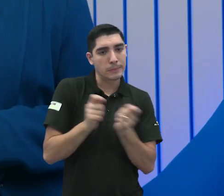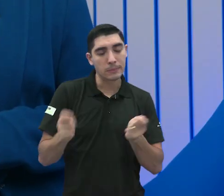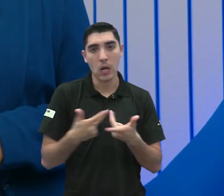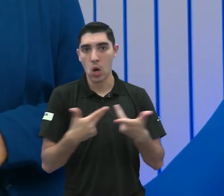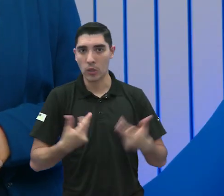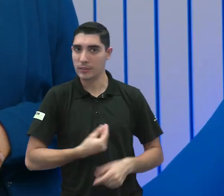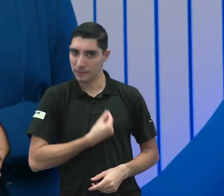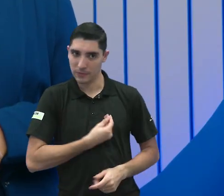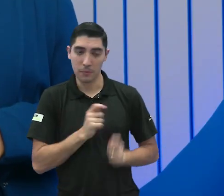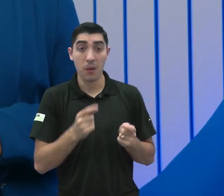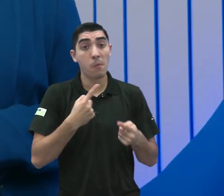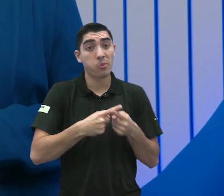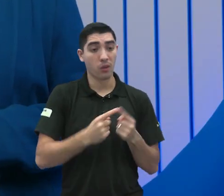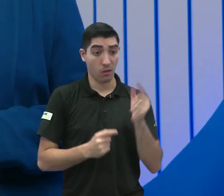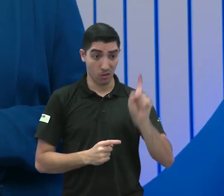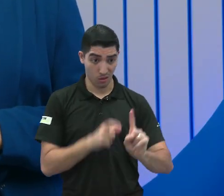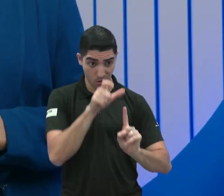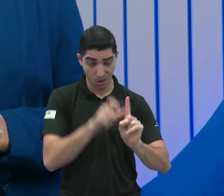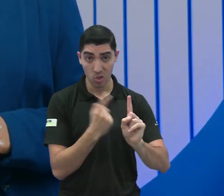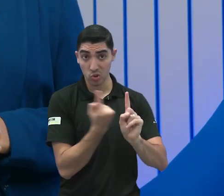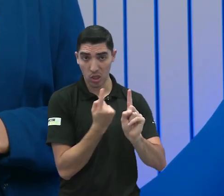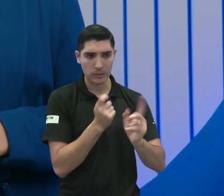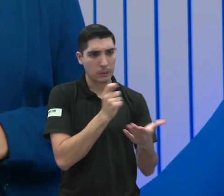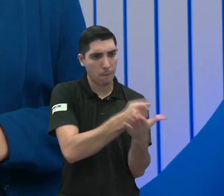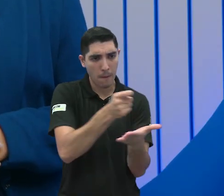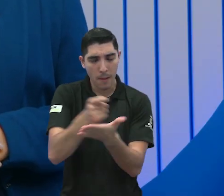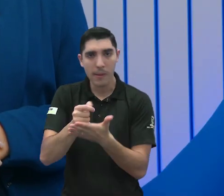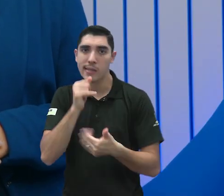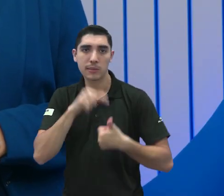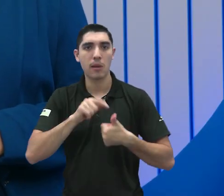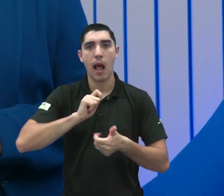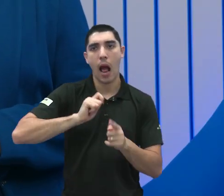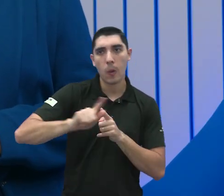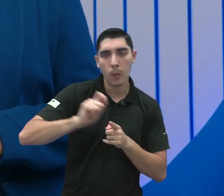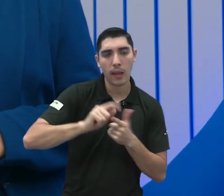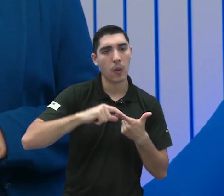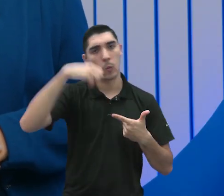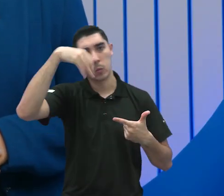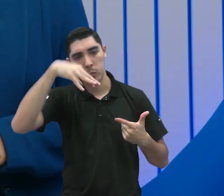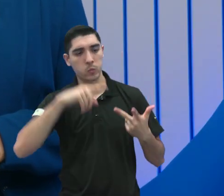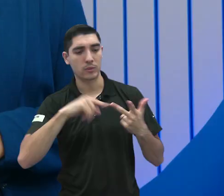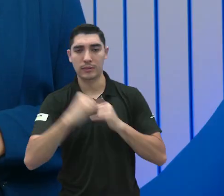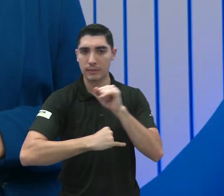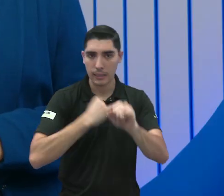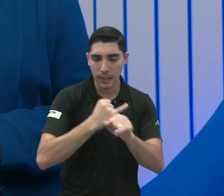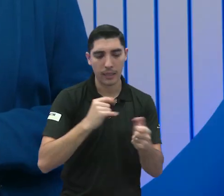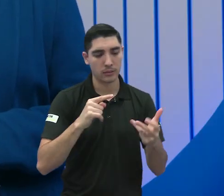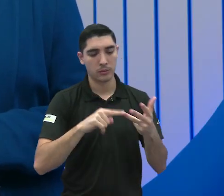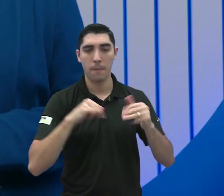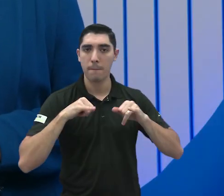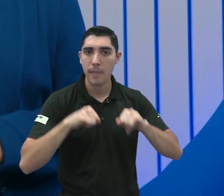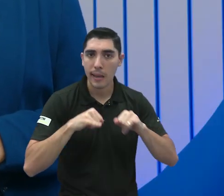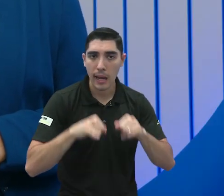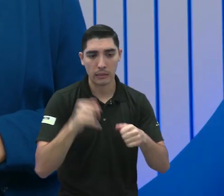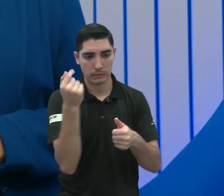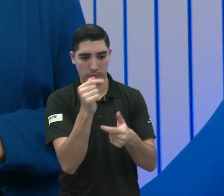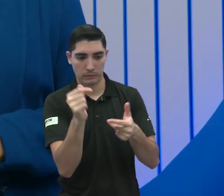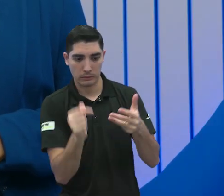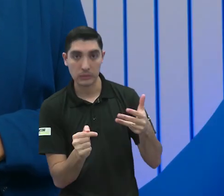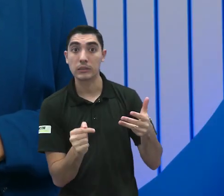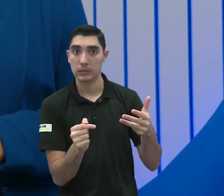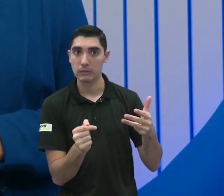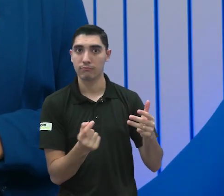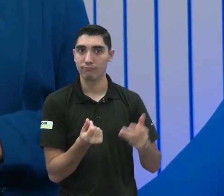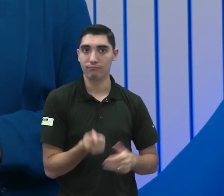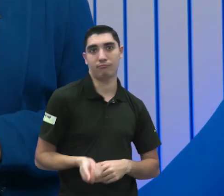Sem ter com quem dividir as despesas, contas como aluguel, luz, internet, supermercado, por exemplo,